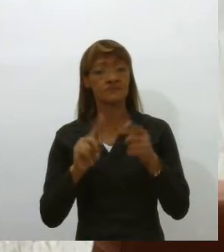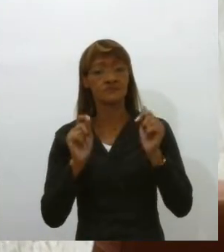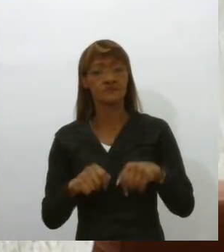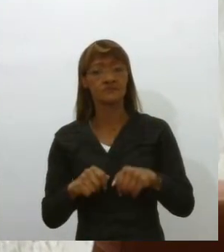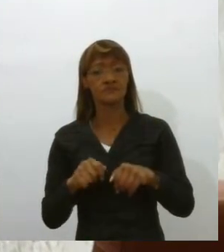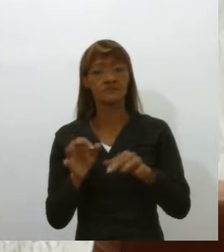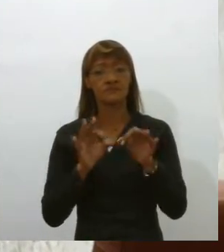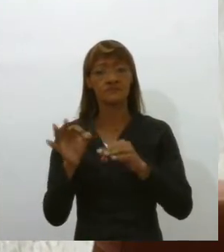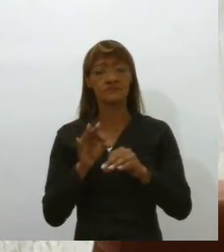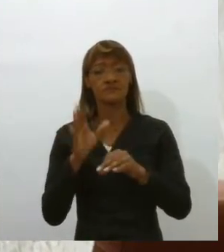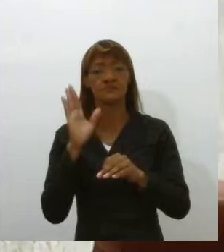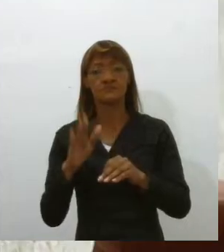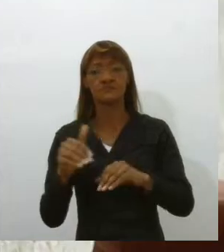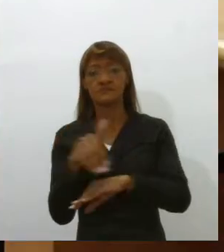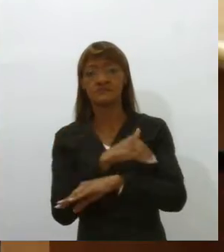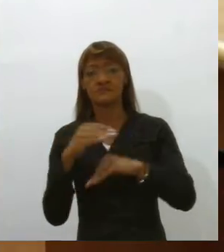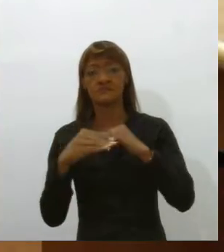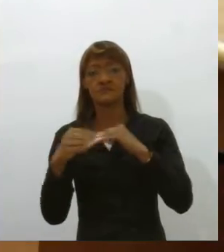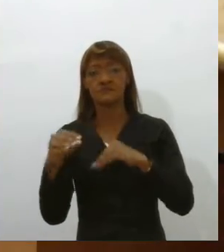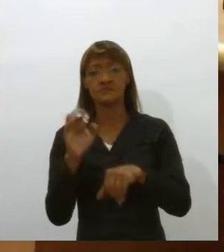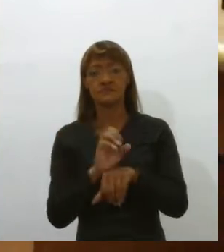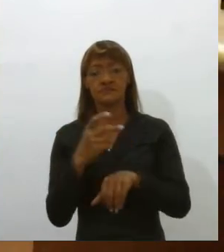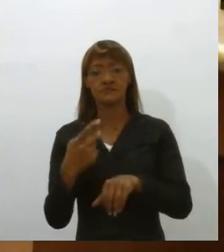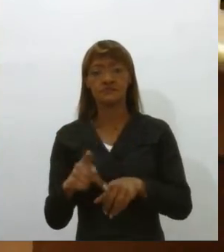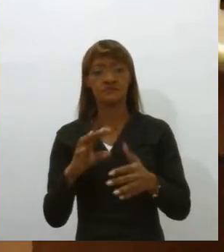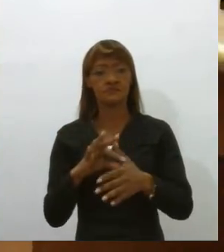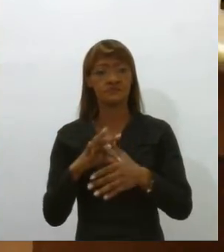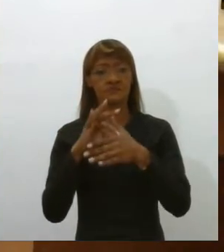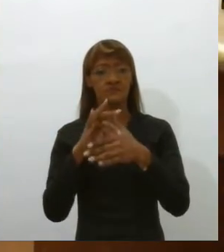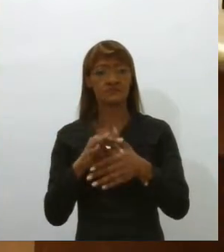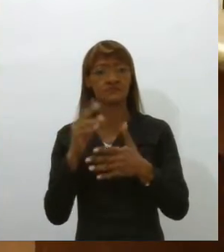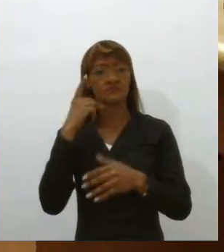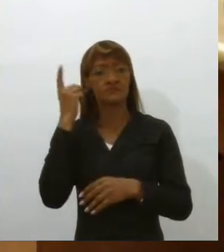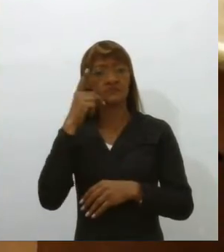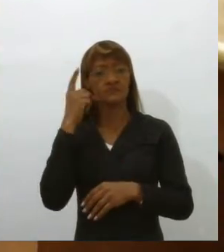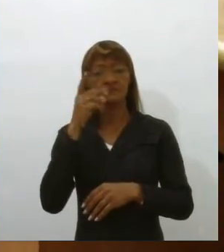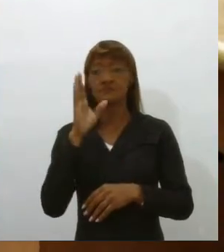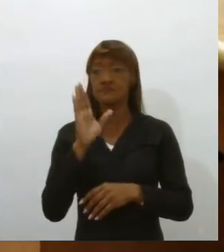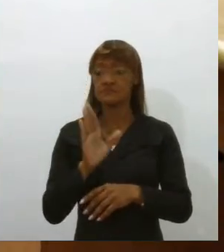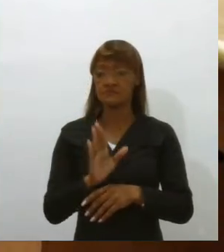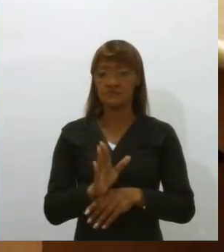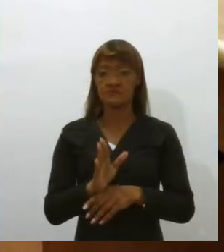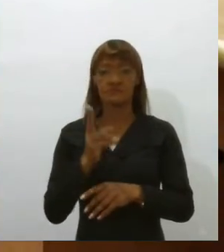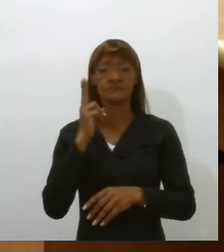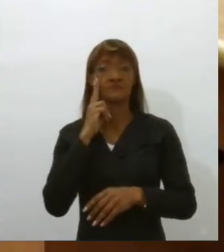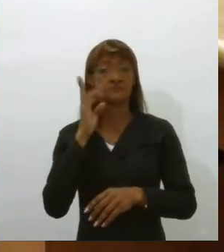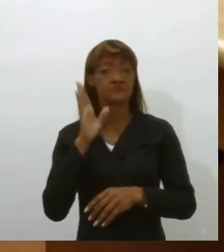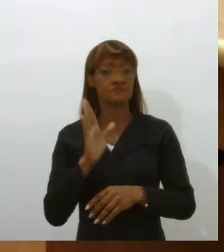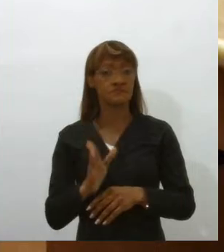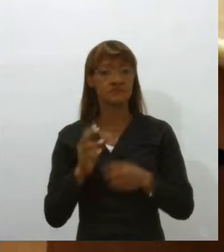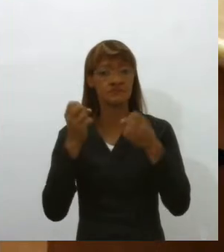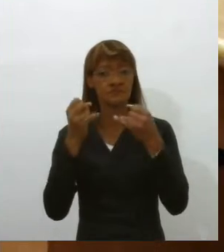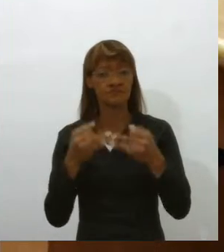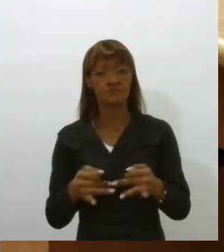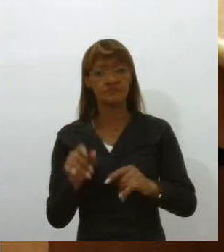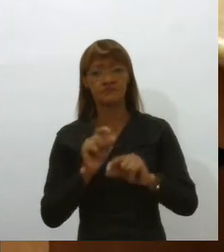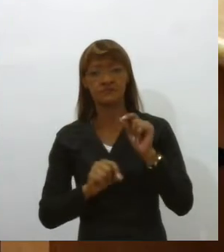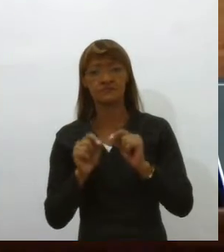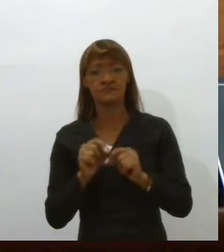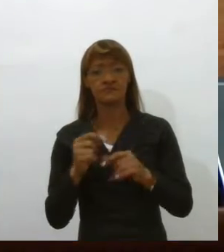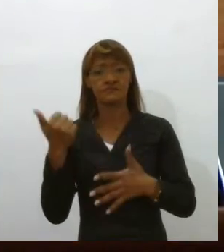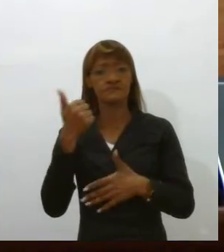estaduais. O líder do governo na Alese, deputado Zezinho Sobral, do PDT, explicou que trata-se, na verdade, da substituição de um